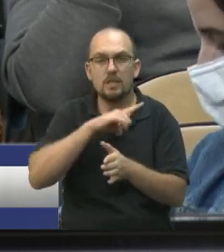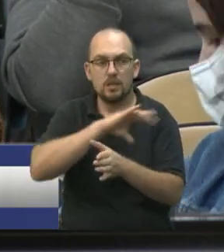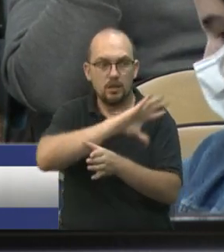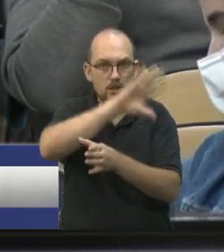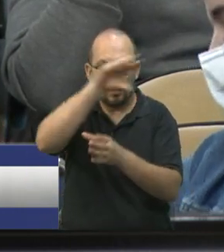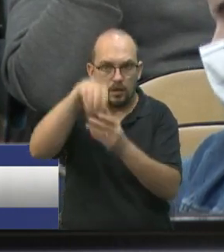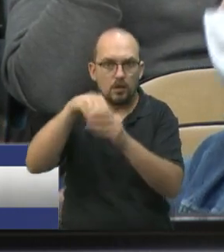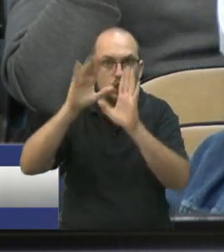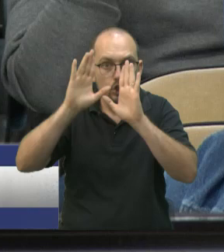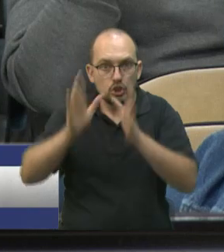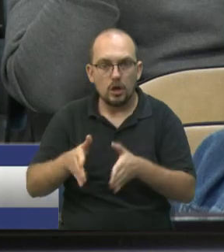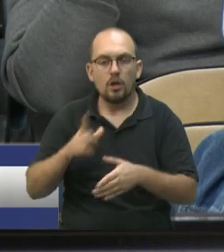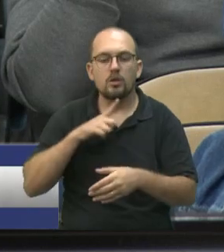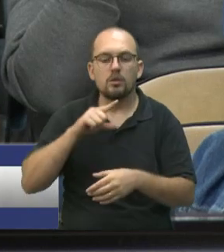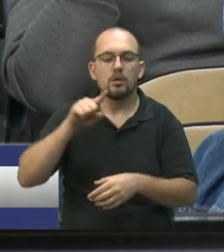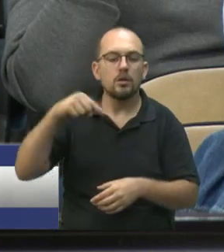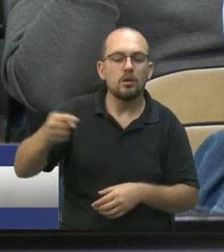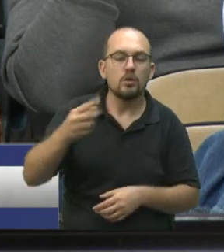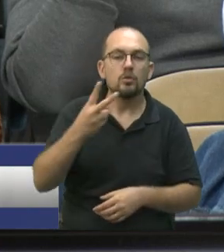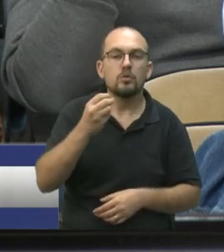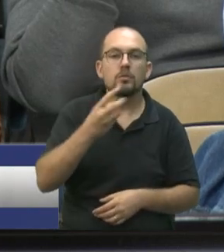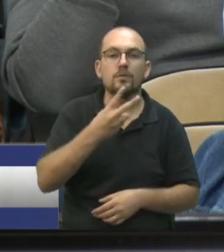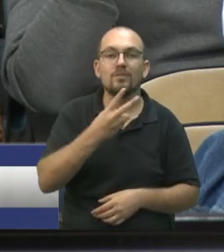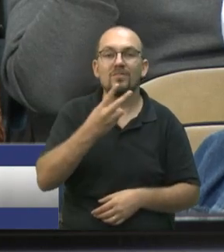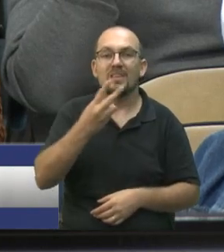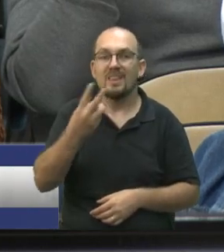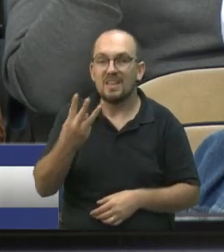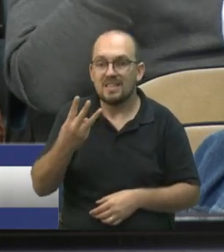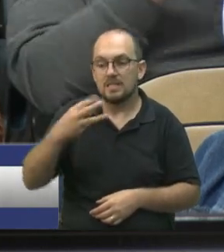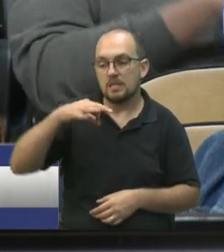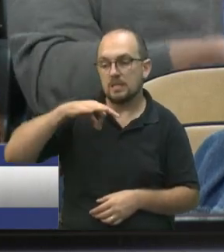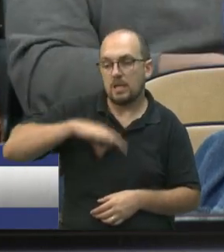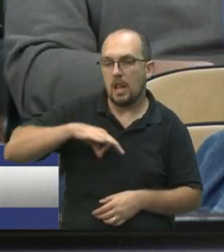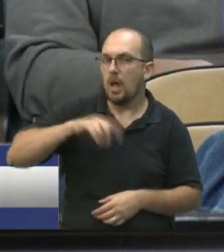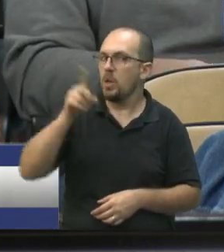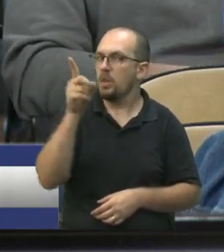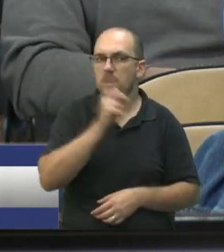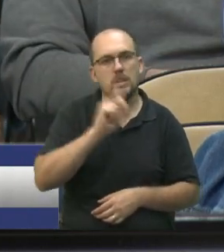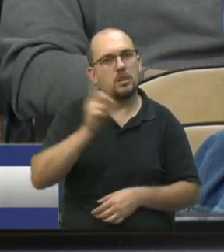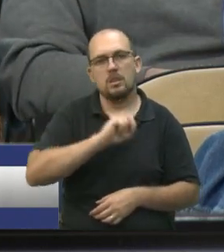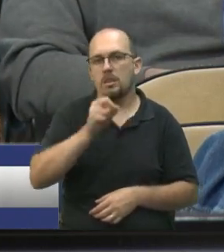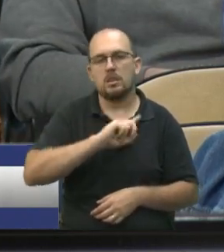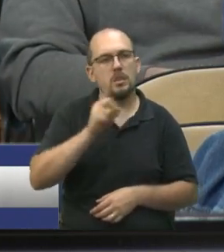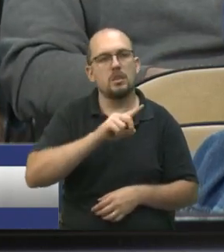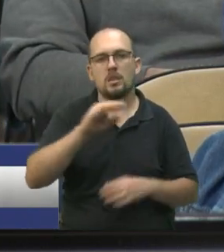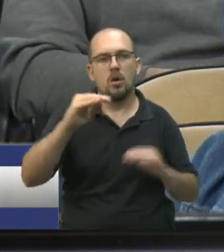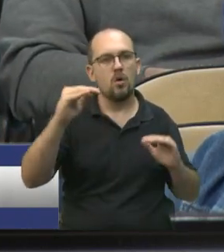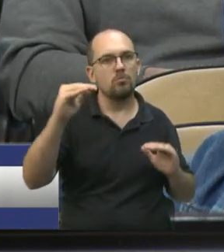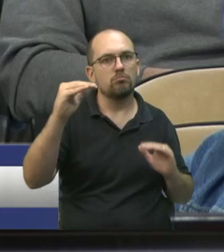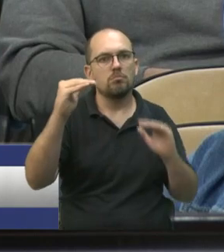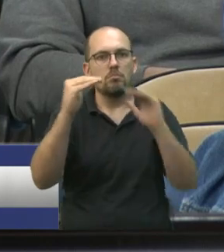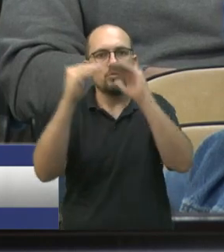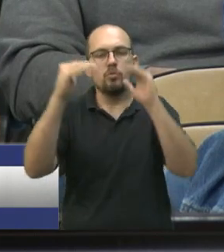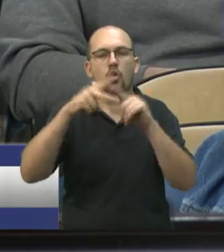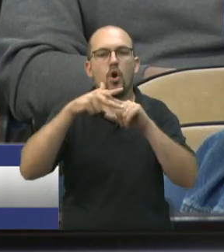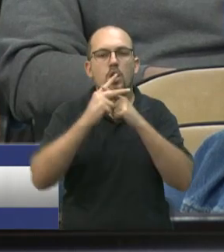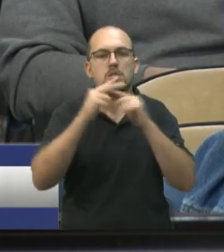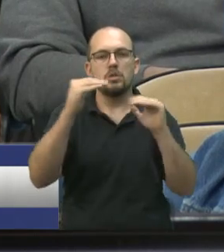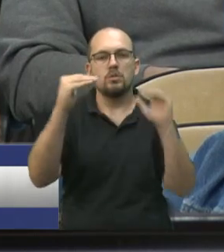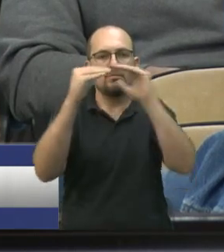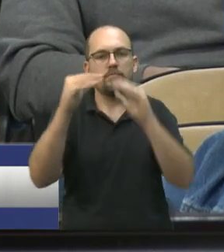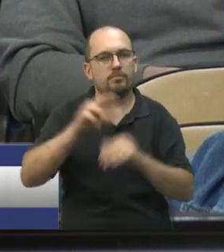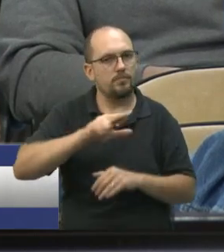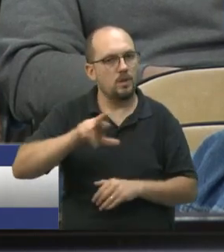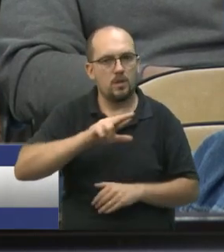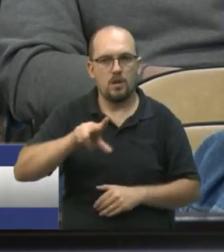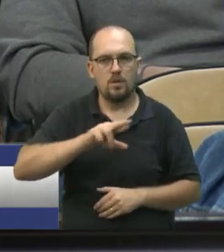para o ano de 2023, os salários não corrigidos de toda a defasagem que tem, chegando a